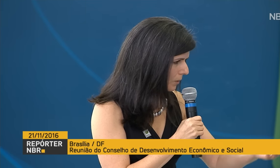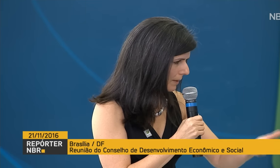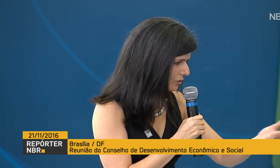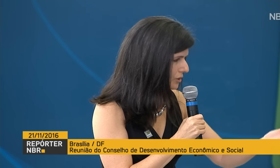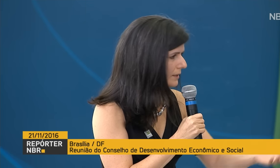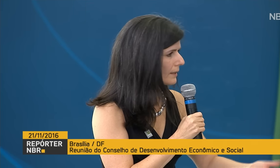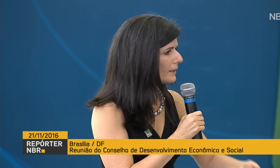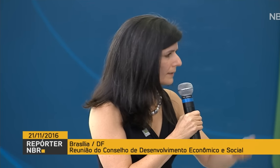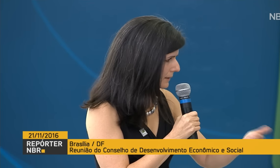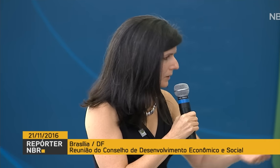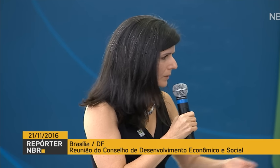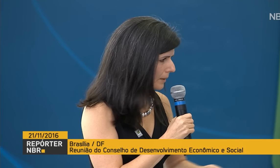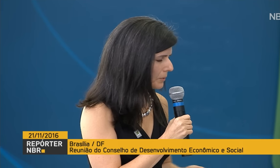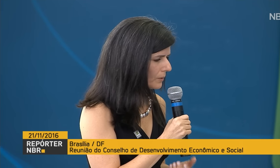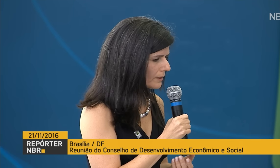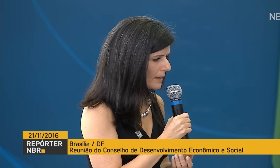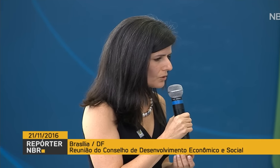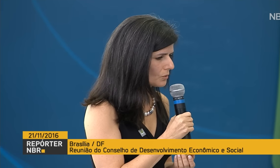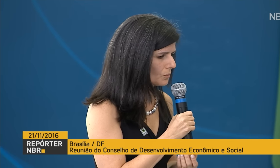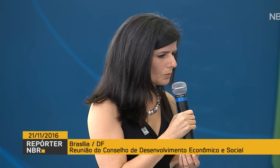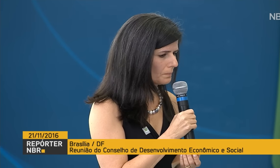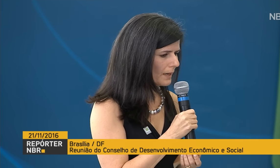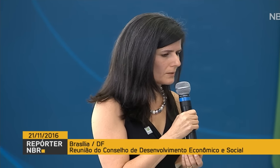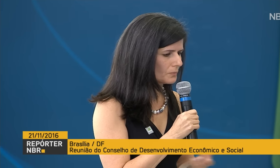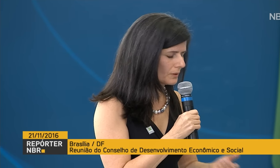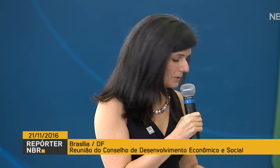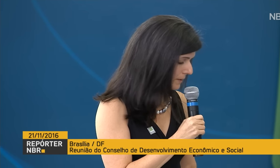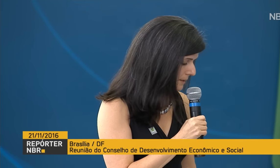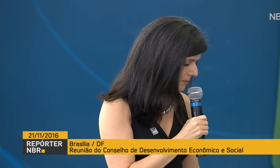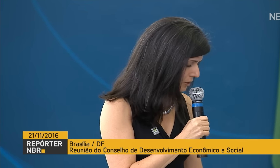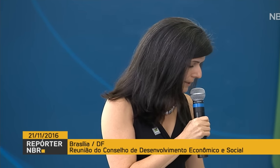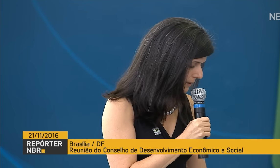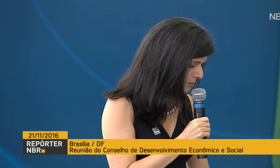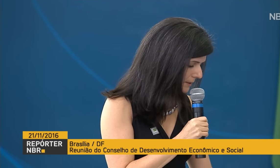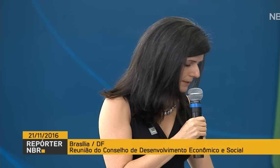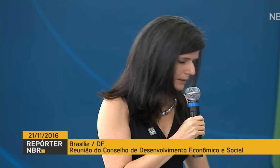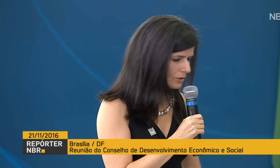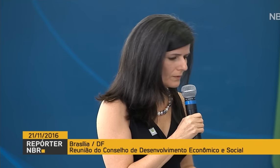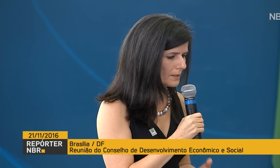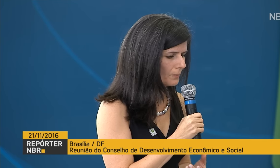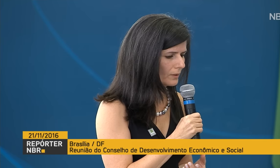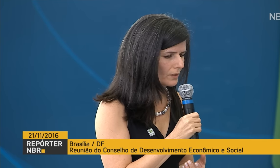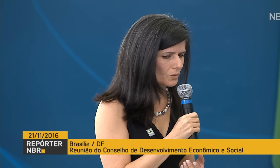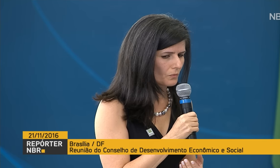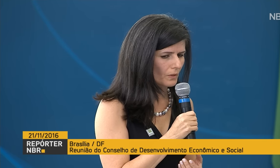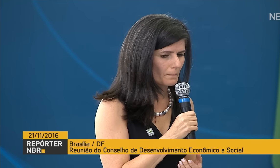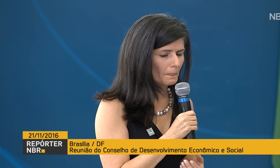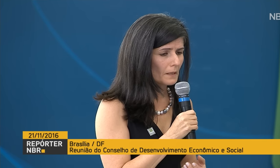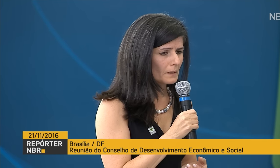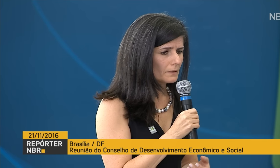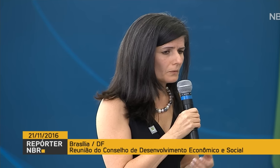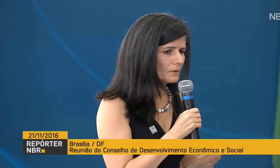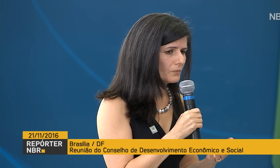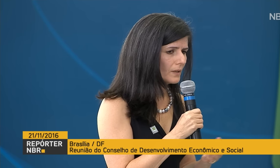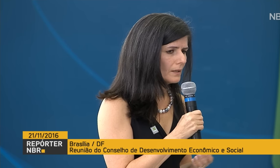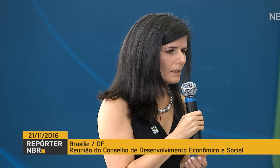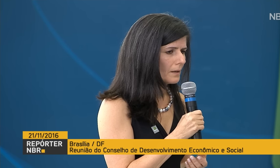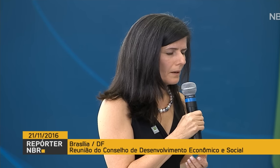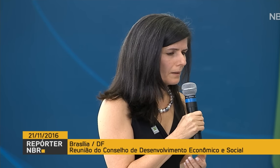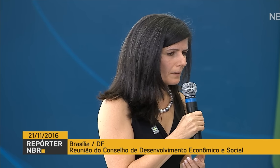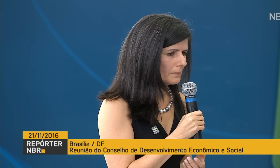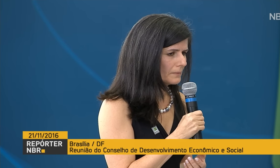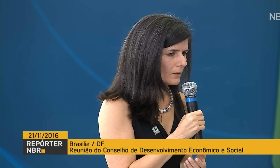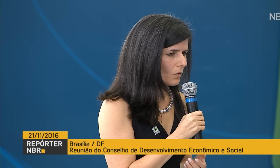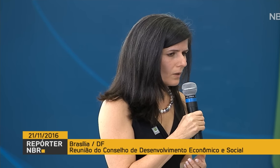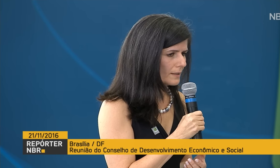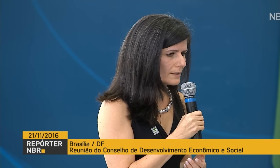competitividade já dá uma dica daquilo que é prioridade no curto prazo, e muitas vezes medidas administrativas que podem resolver. Então, enfim,